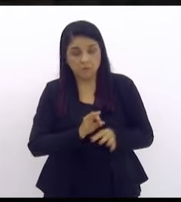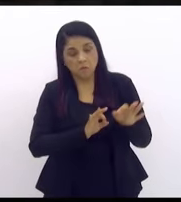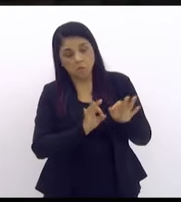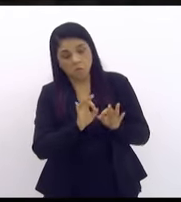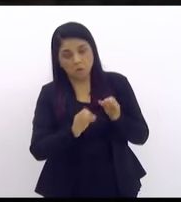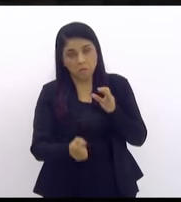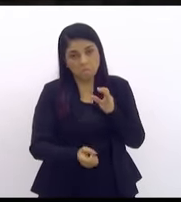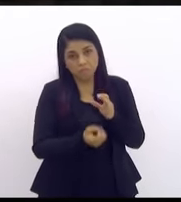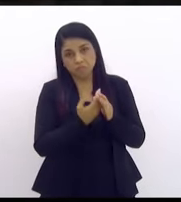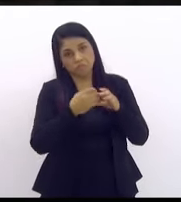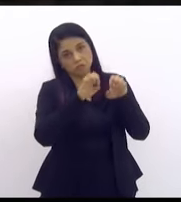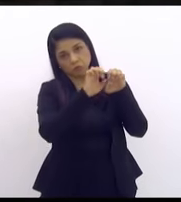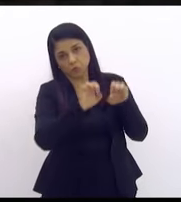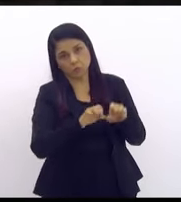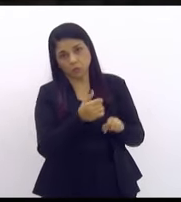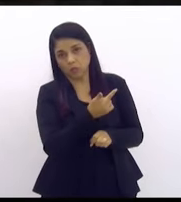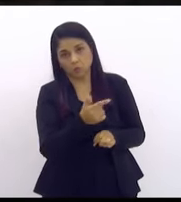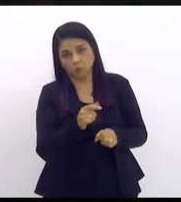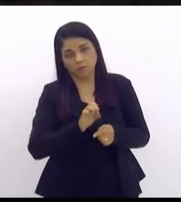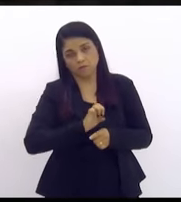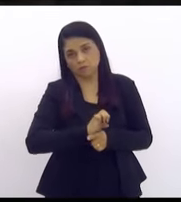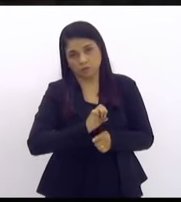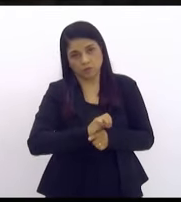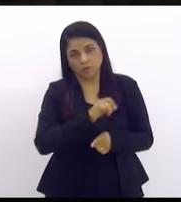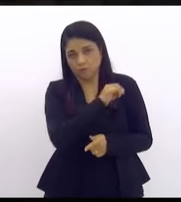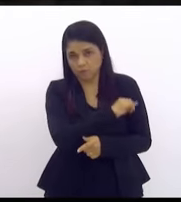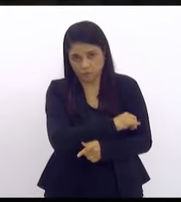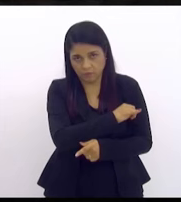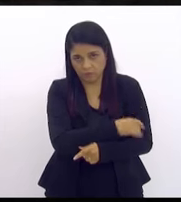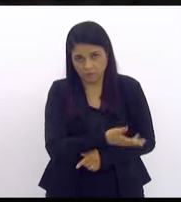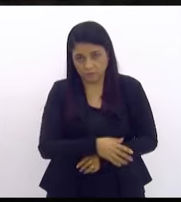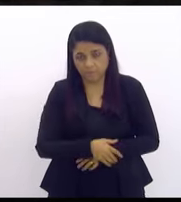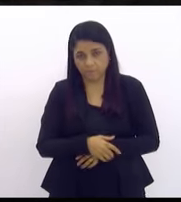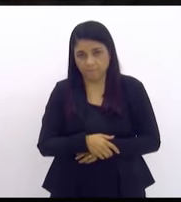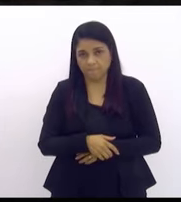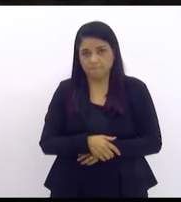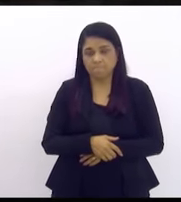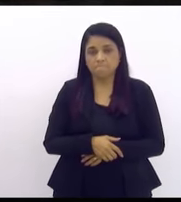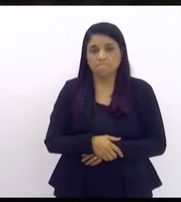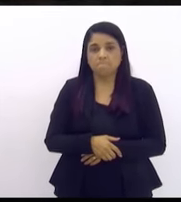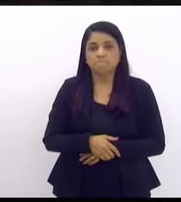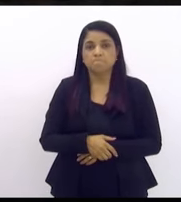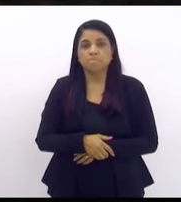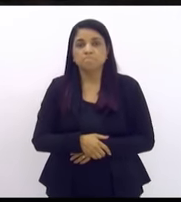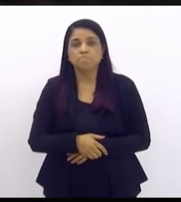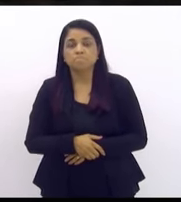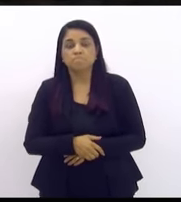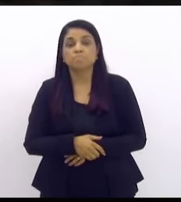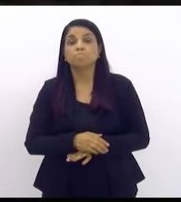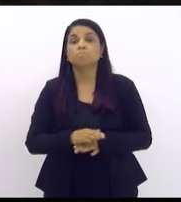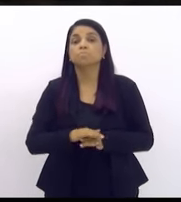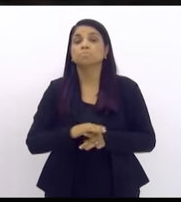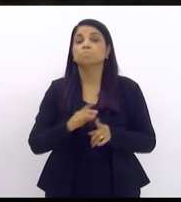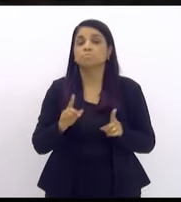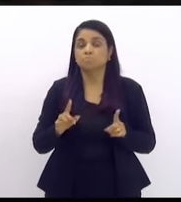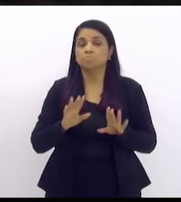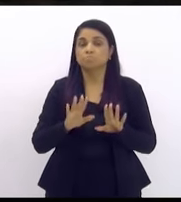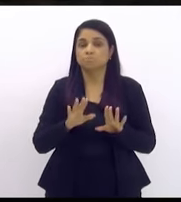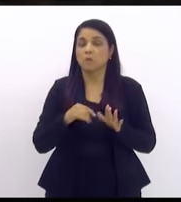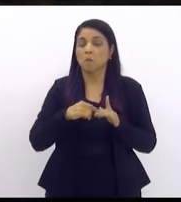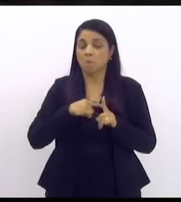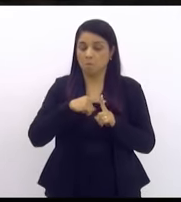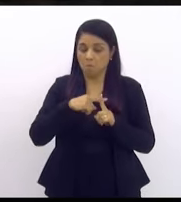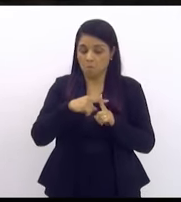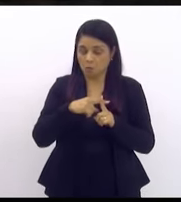não estruturou o Estado do Rio de Janeiro. Mas, além disso, outro ponto positivo